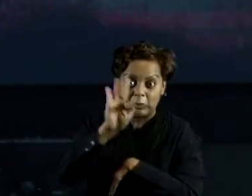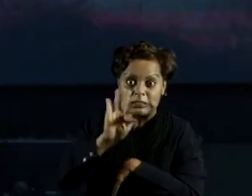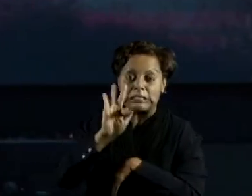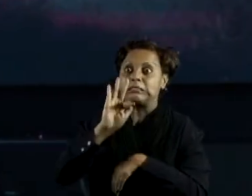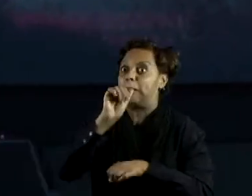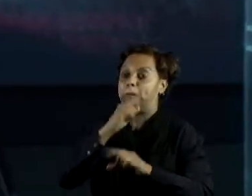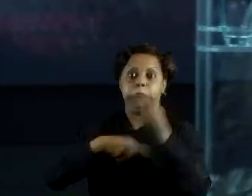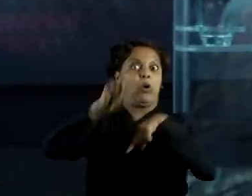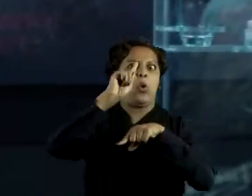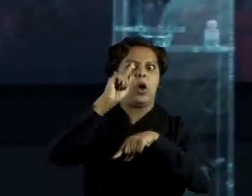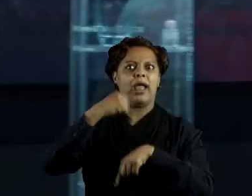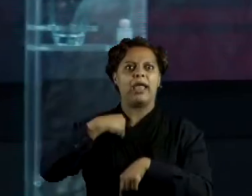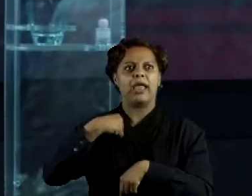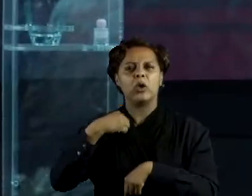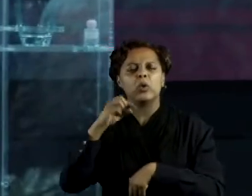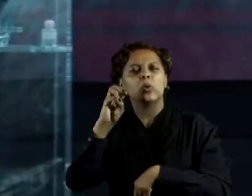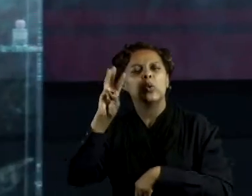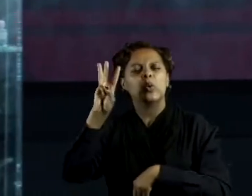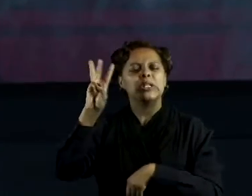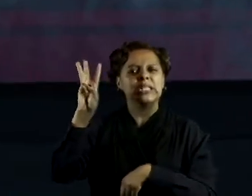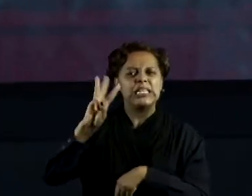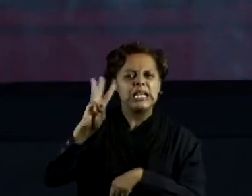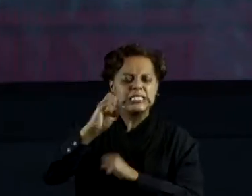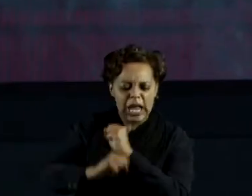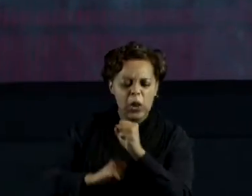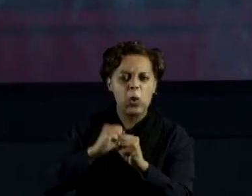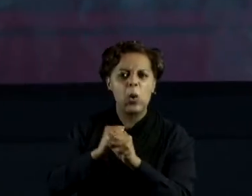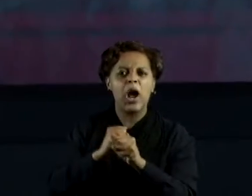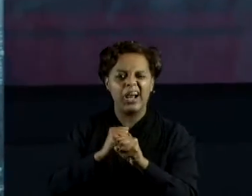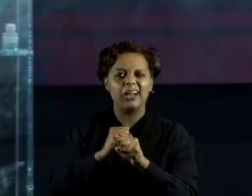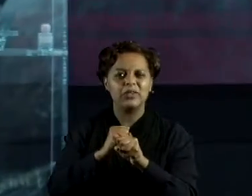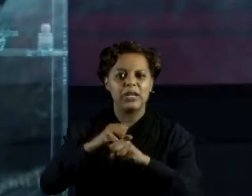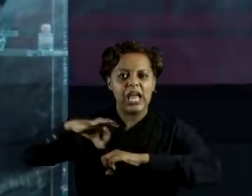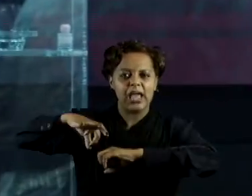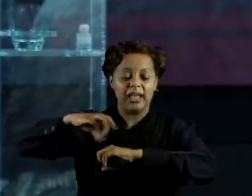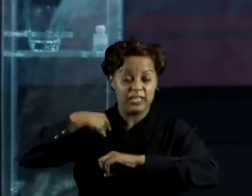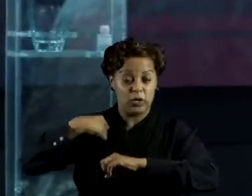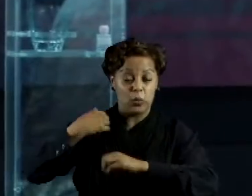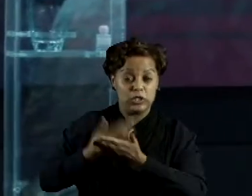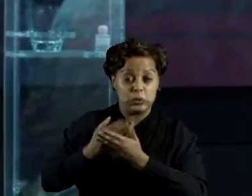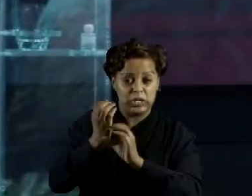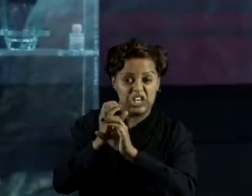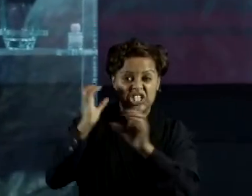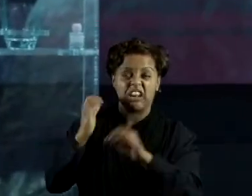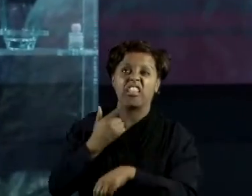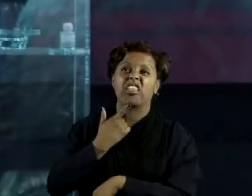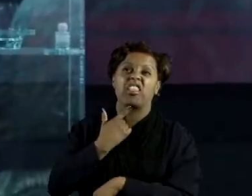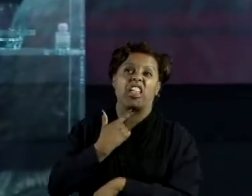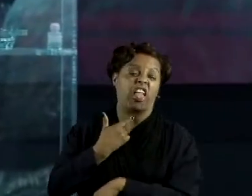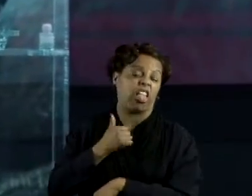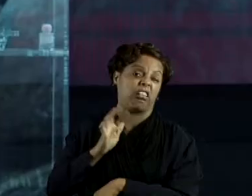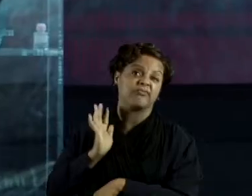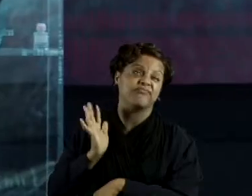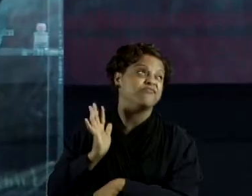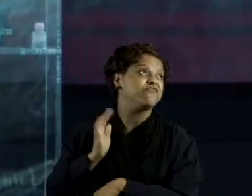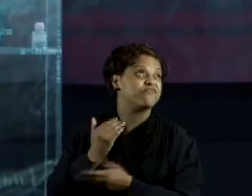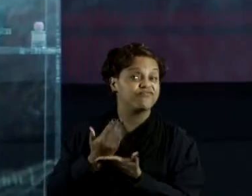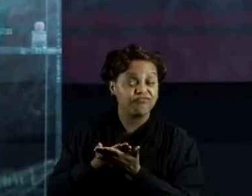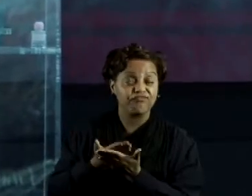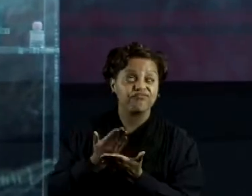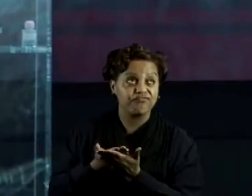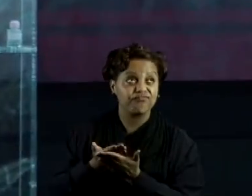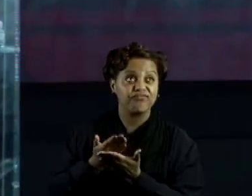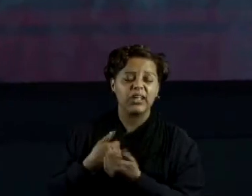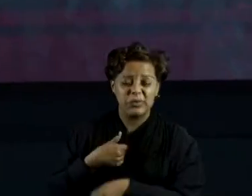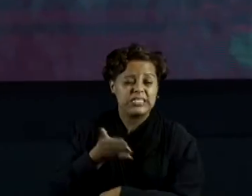Estava já no terceiro ano de engenharia, ali empurrando com a barriga, não era aquilo que eu desejava. Sabia que eu tinha que fazer